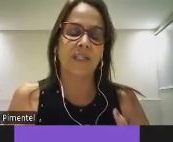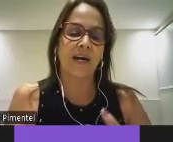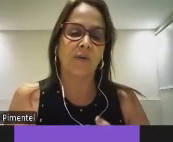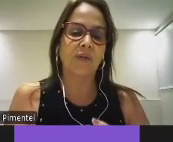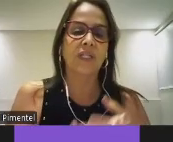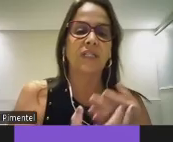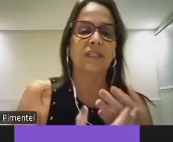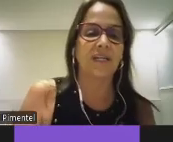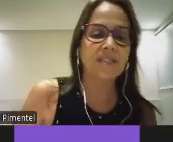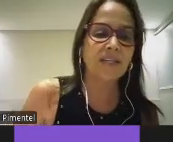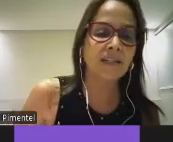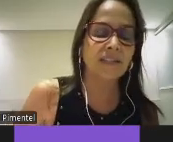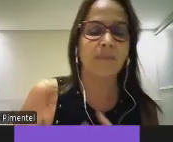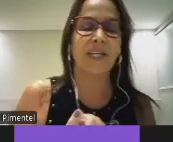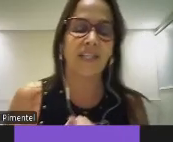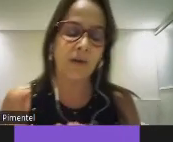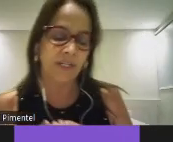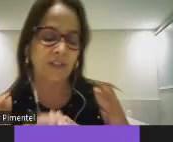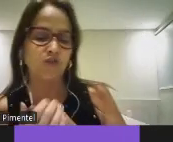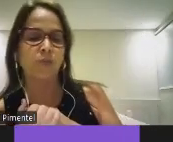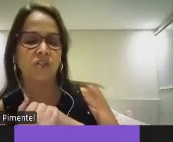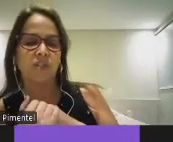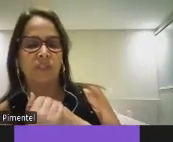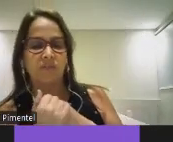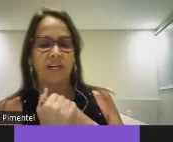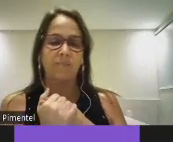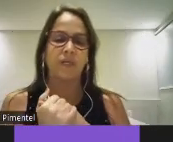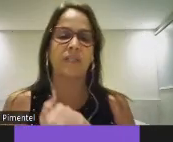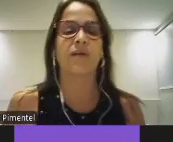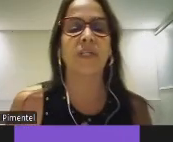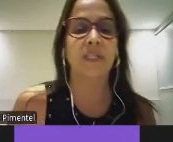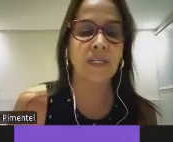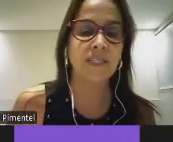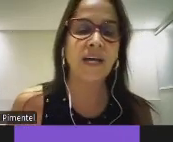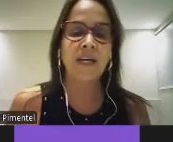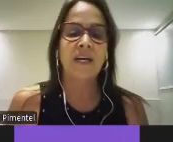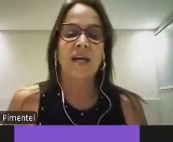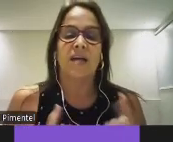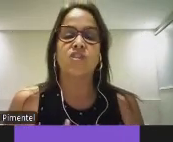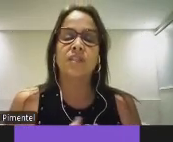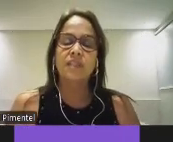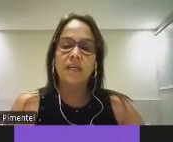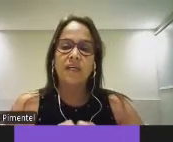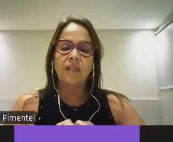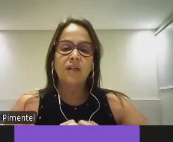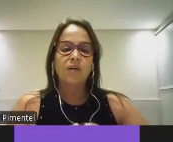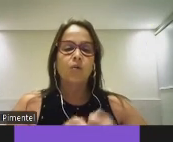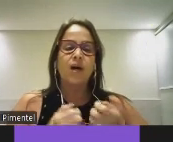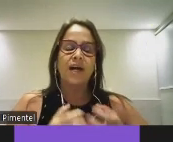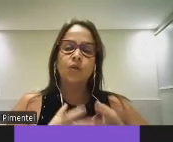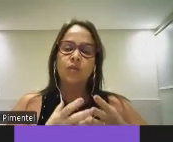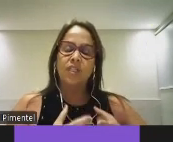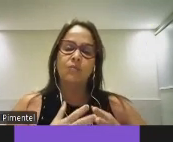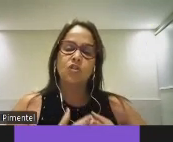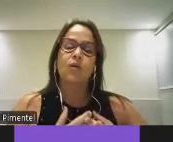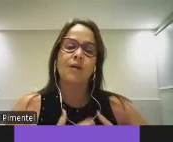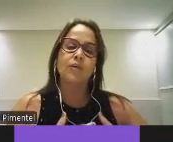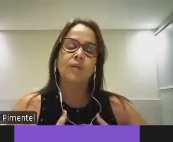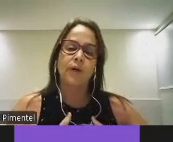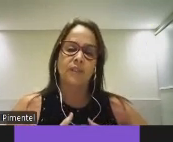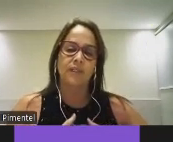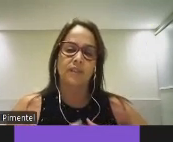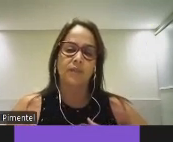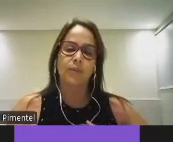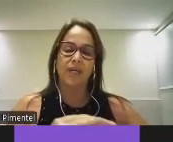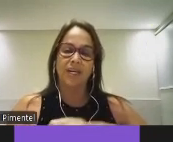atividade mental intensa, tá metal aí, desculpa, gente, uma atividade mental intensa, a gente tem uma atonia muscular